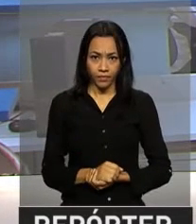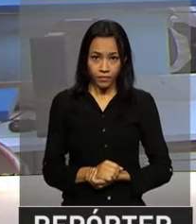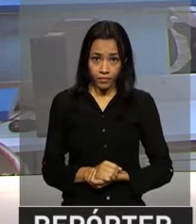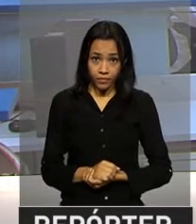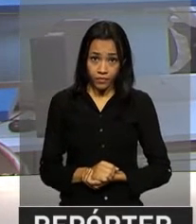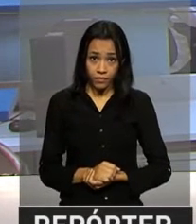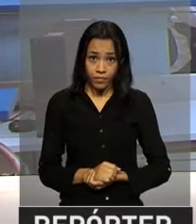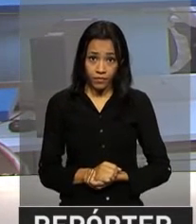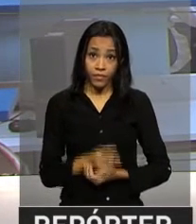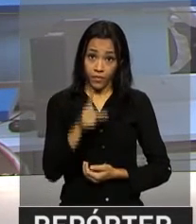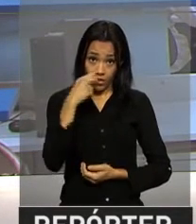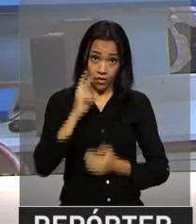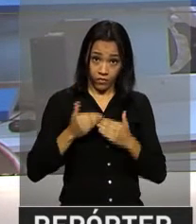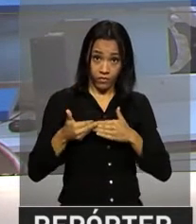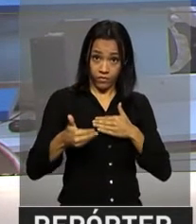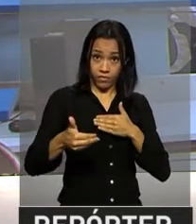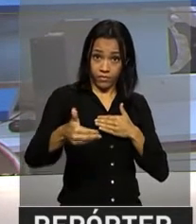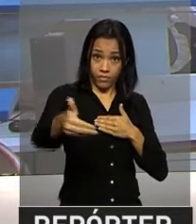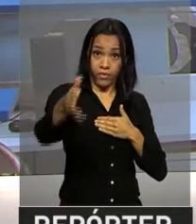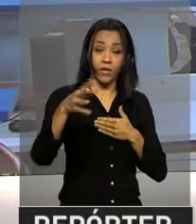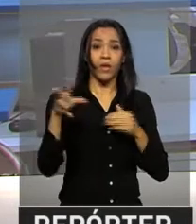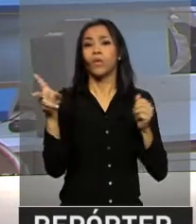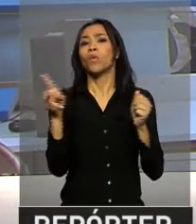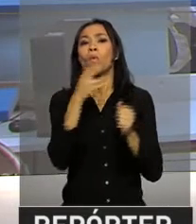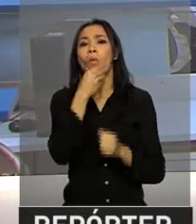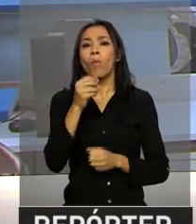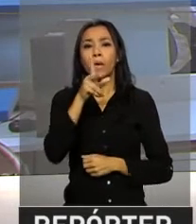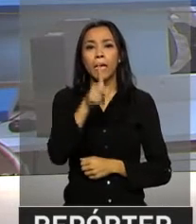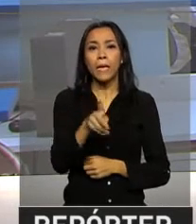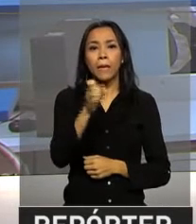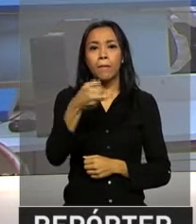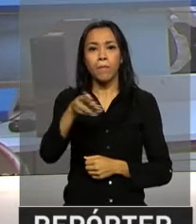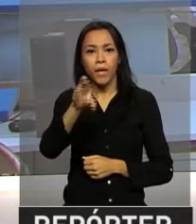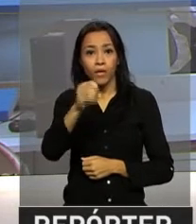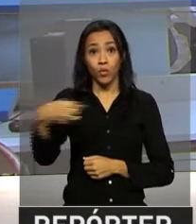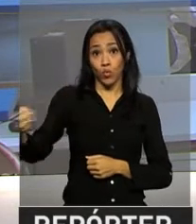que segue na sequência do Pedro Parente, indicado como